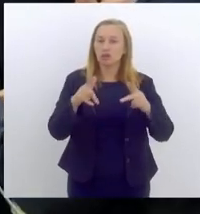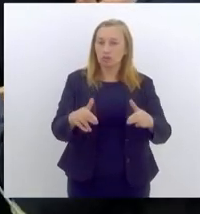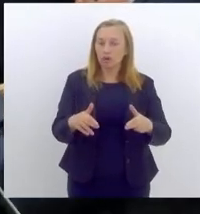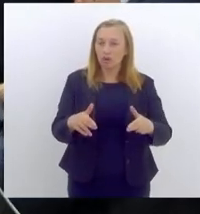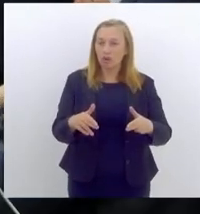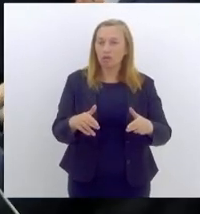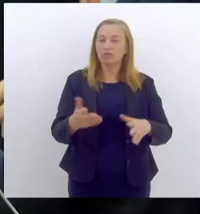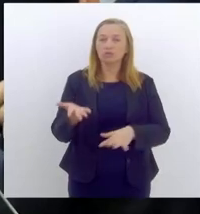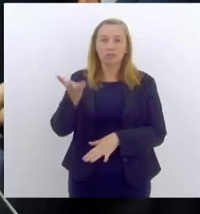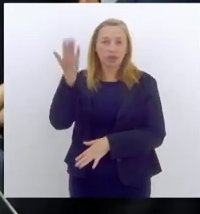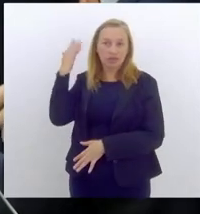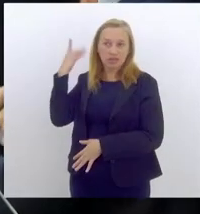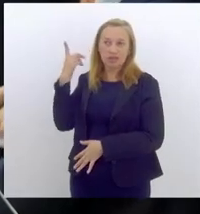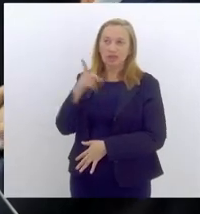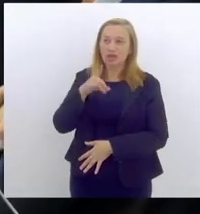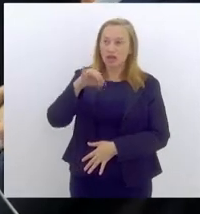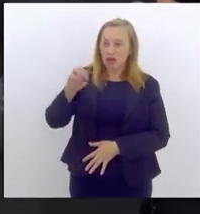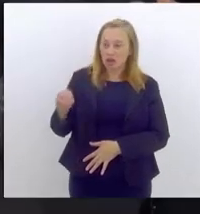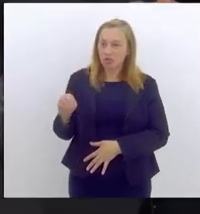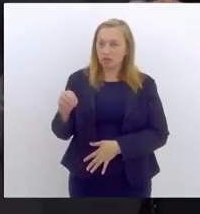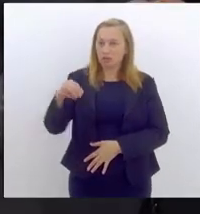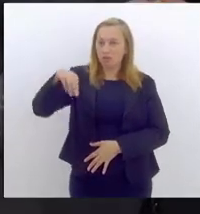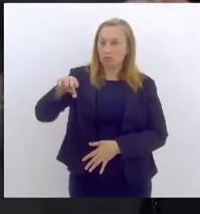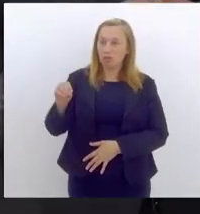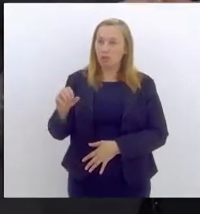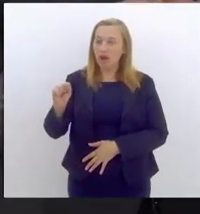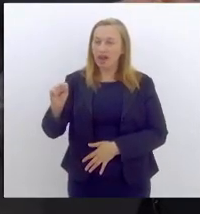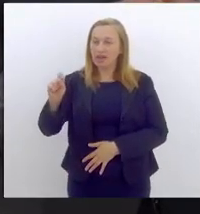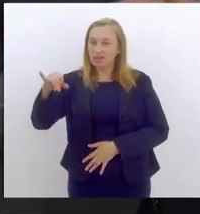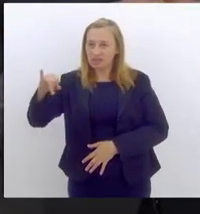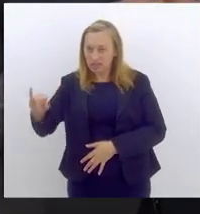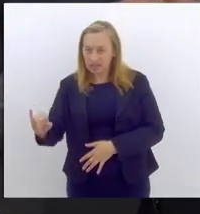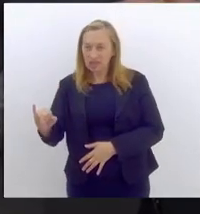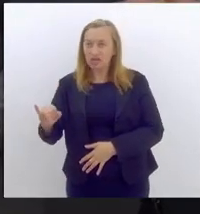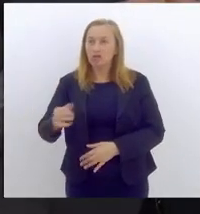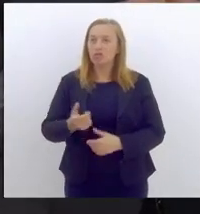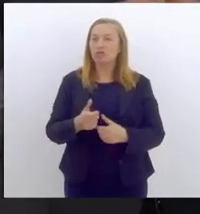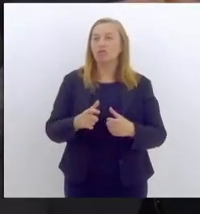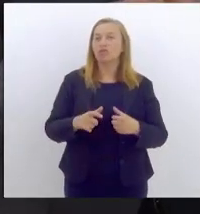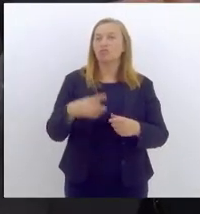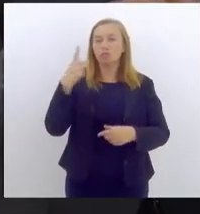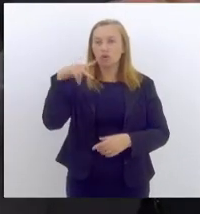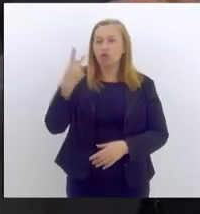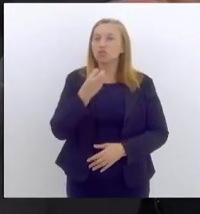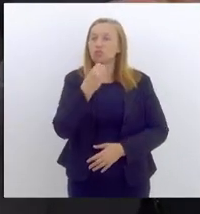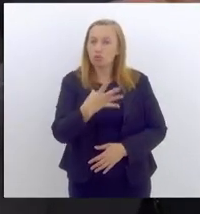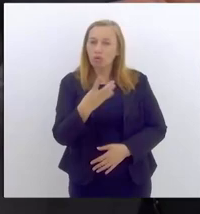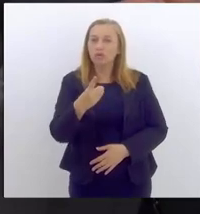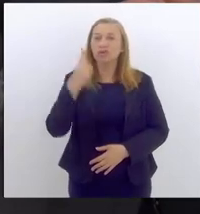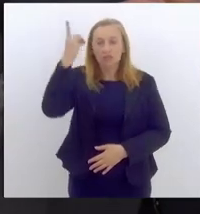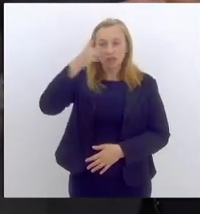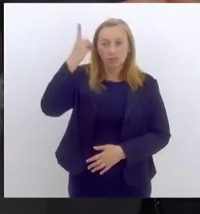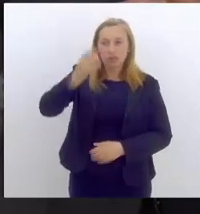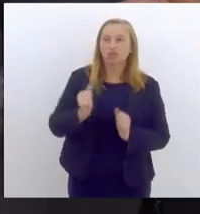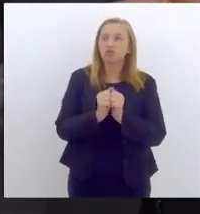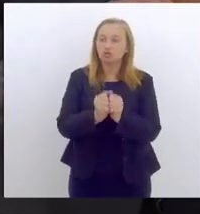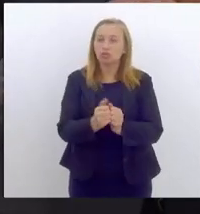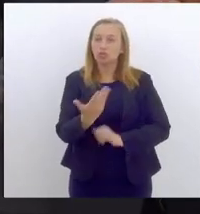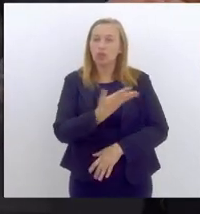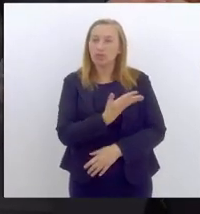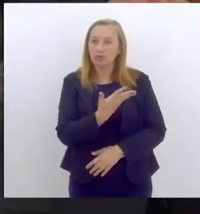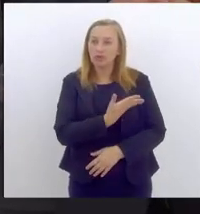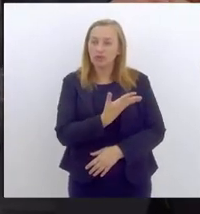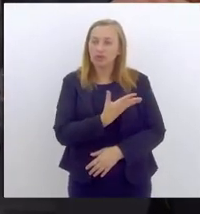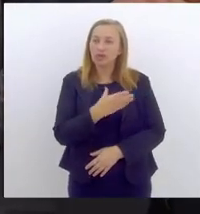Cláudio Moacir de Azevedo, que foi um grande político, foi deputado junto com o nosso amigo